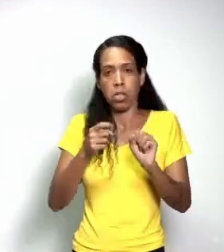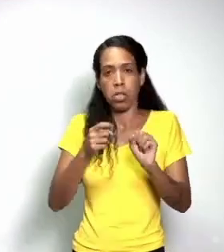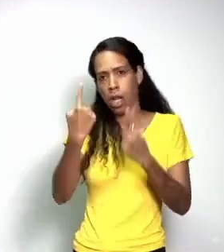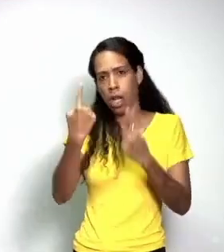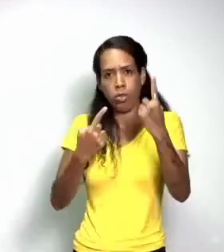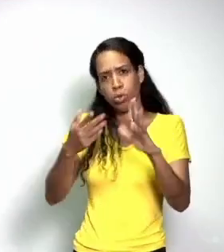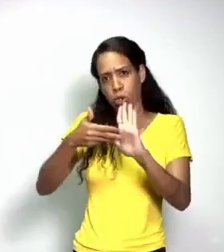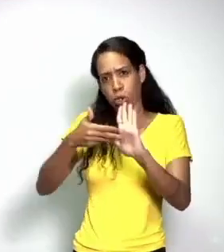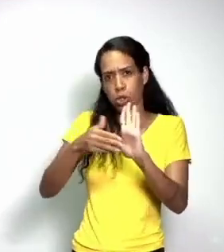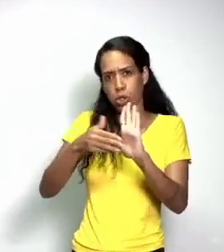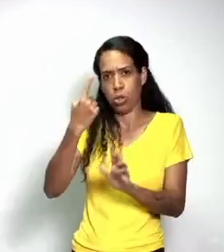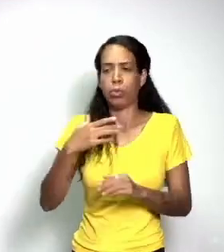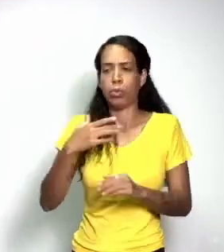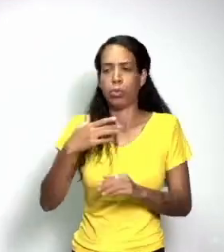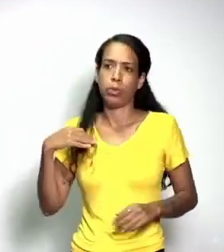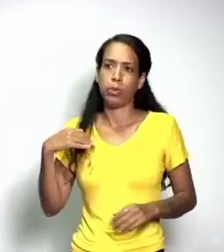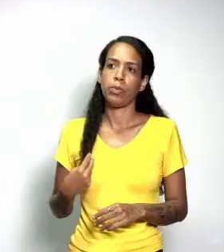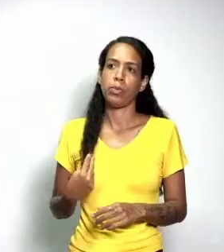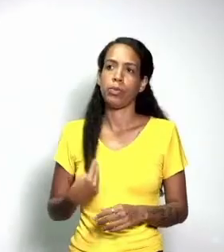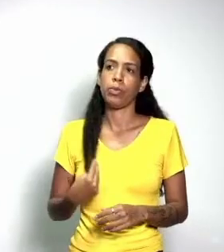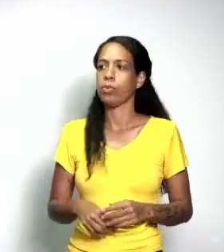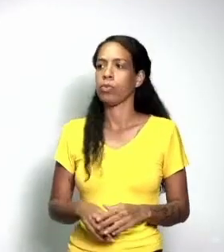tira uma aí.